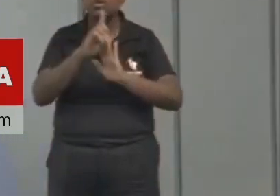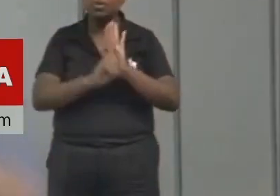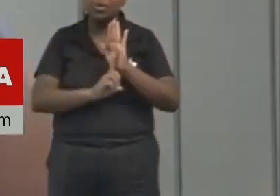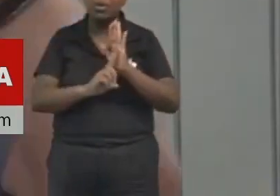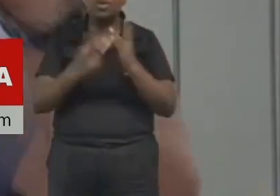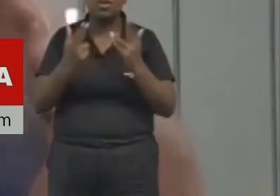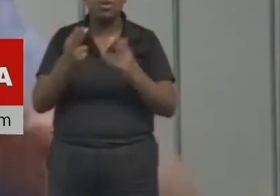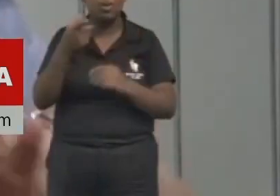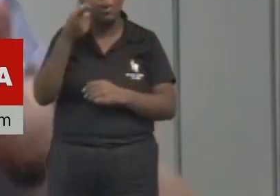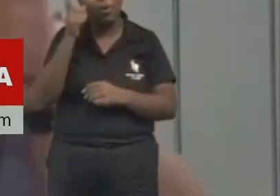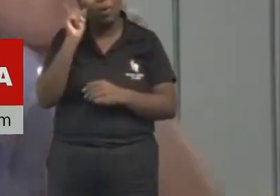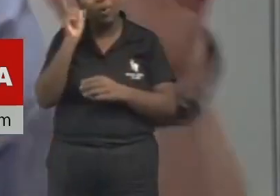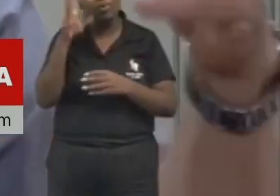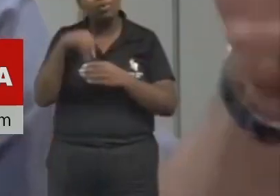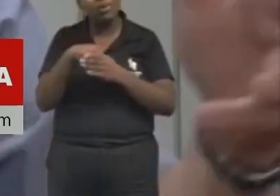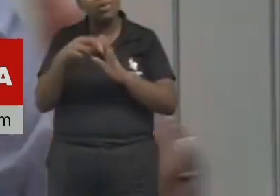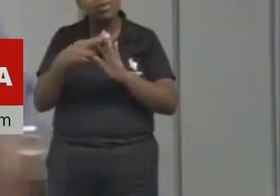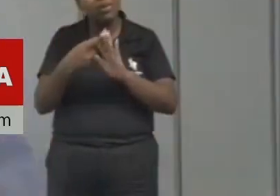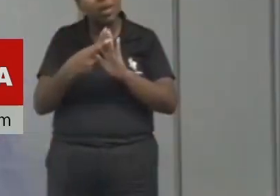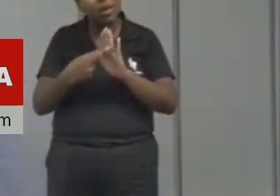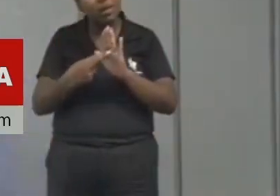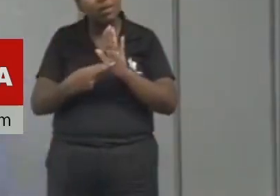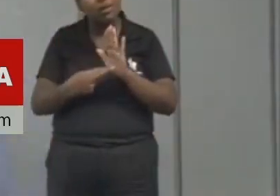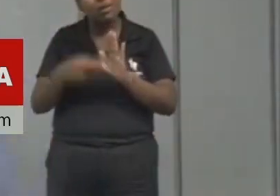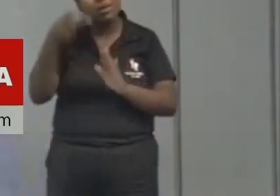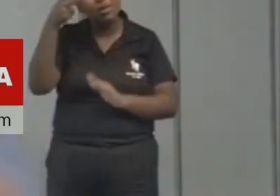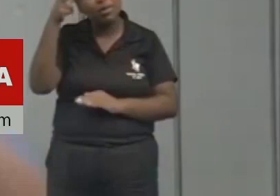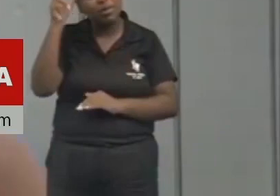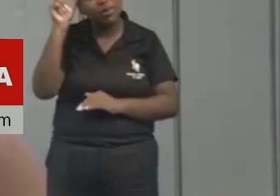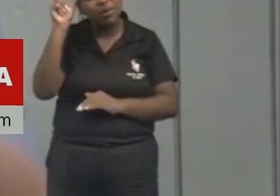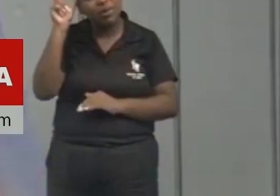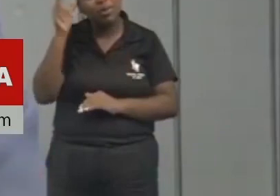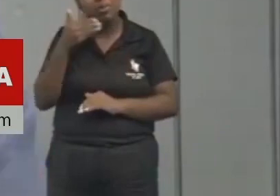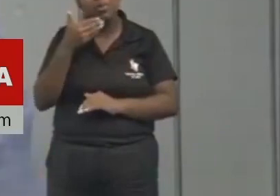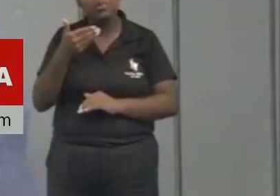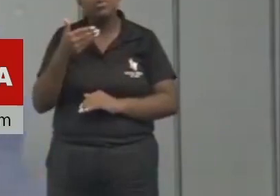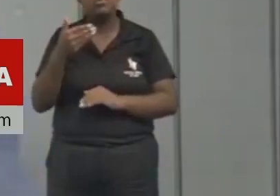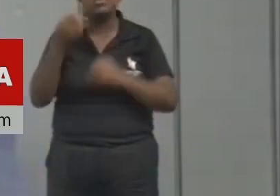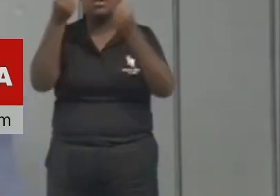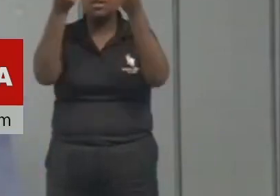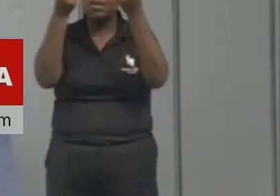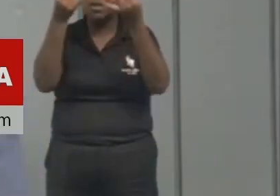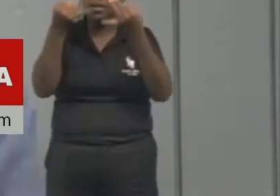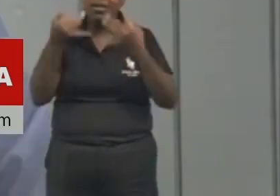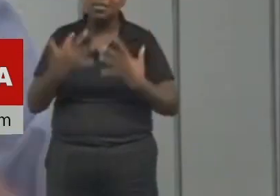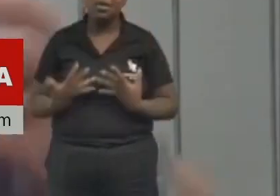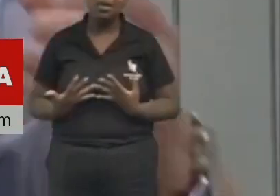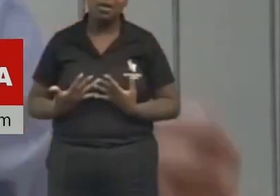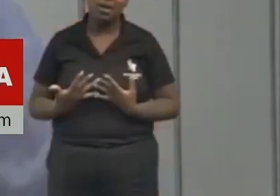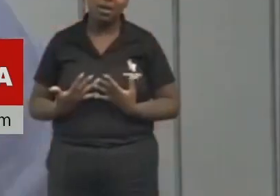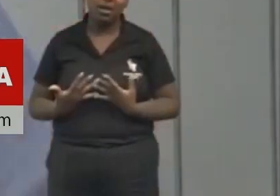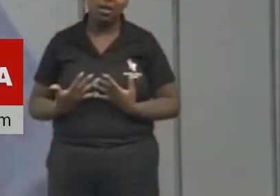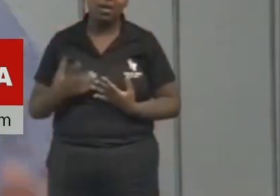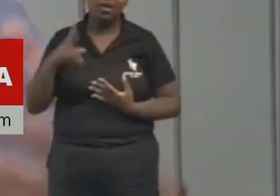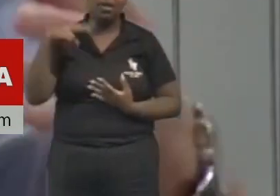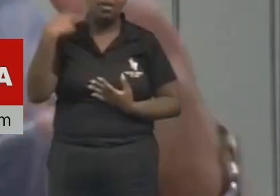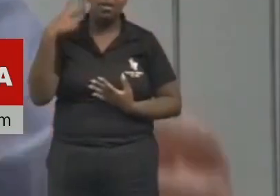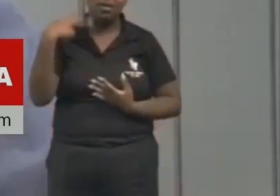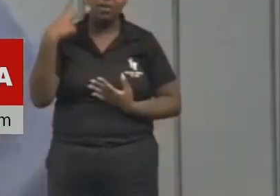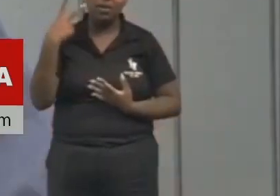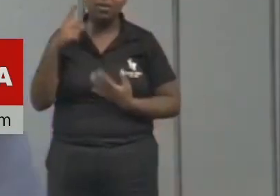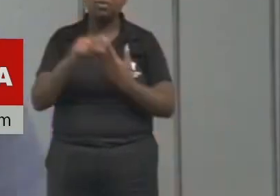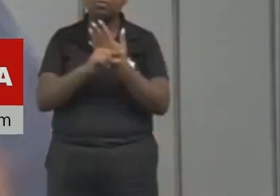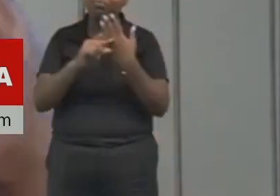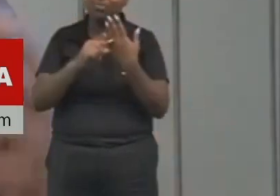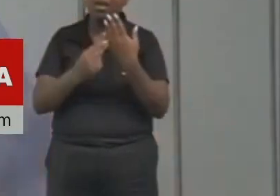igual fez ontem, dentro do regimento, anteontem, mas deixar que ela possa fazer sua explanação, porque é uma questão do vereador, da